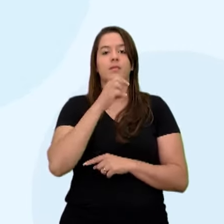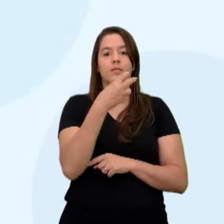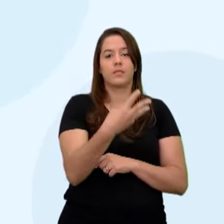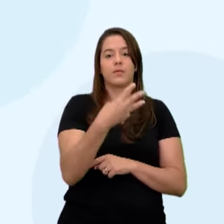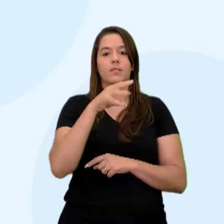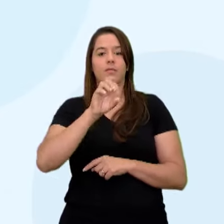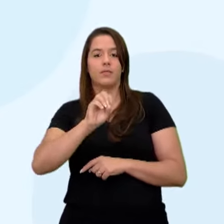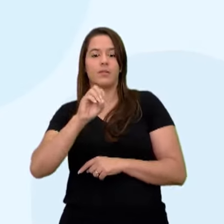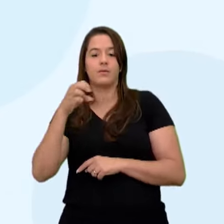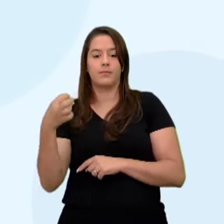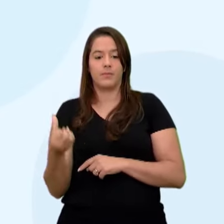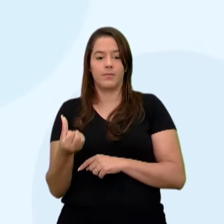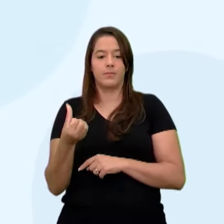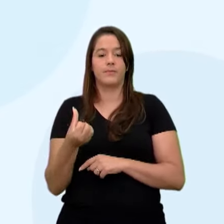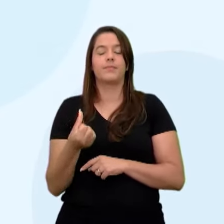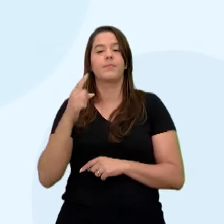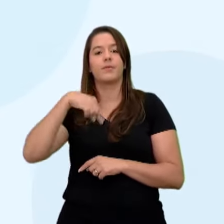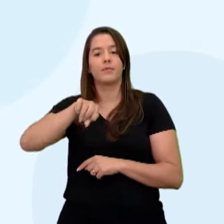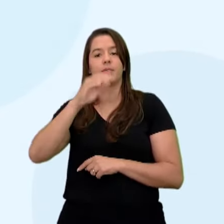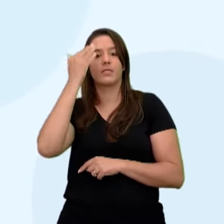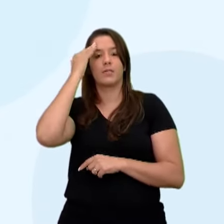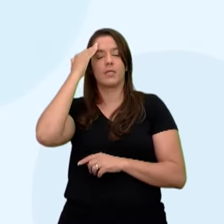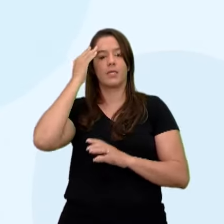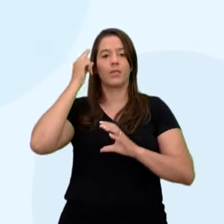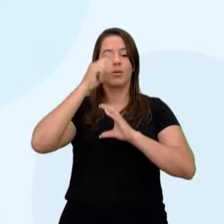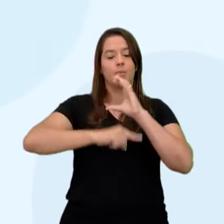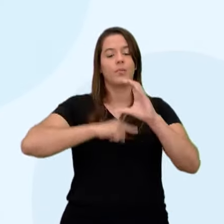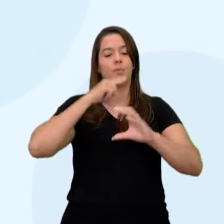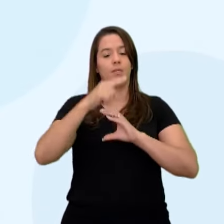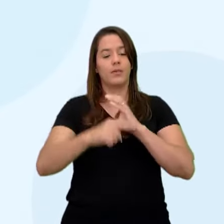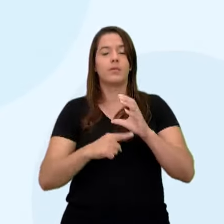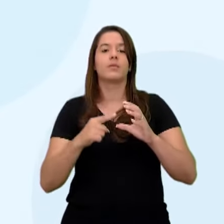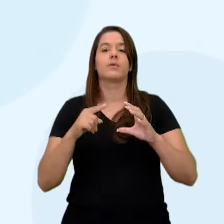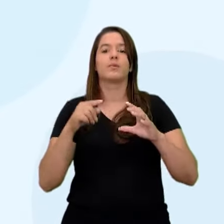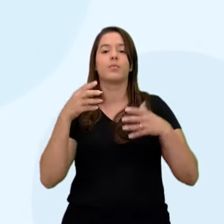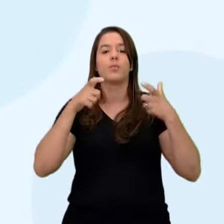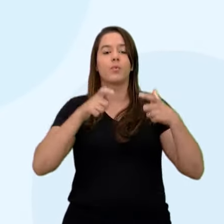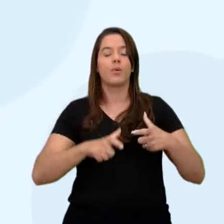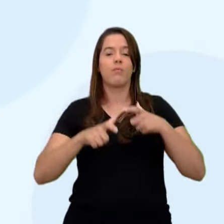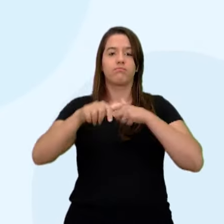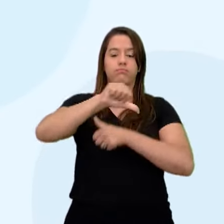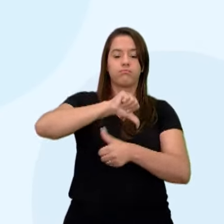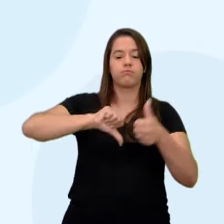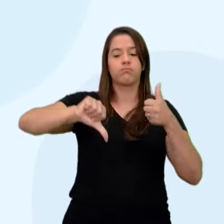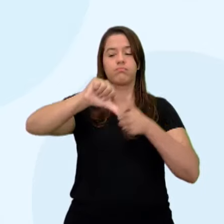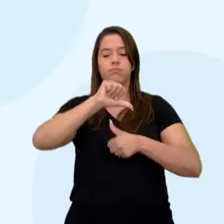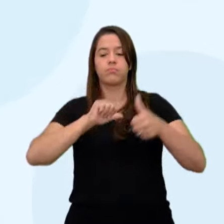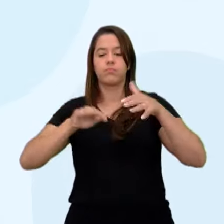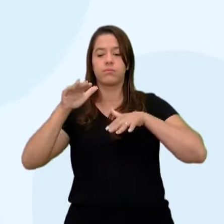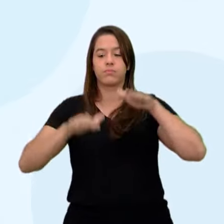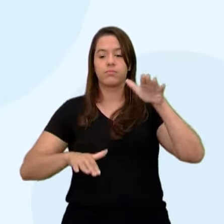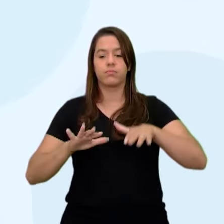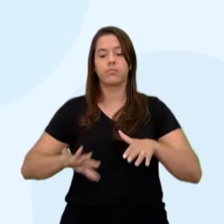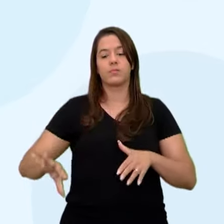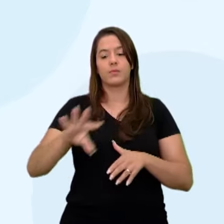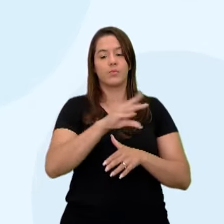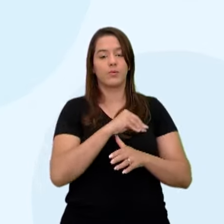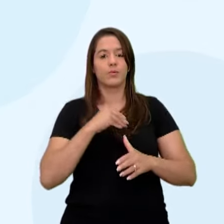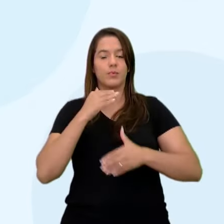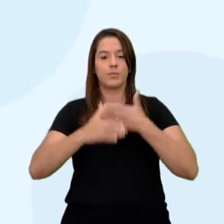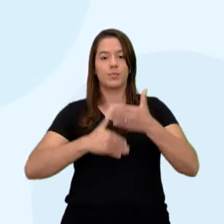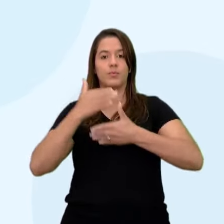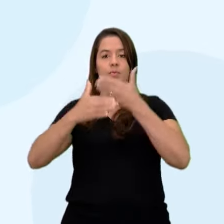306. O objetivo é entender o planeta como um corpo dinâmico, indicando aí que todos os processos da